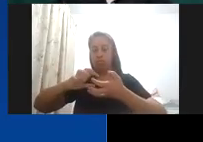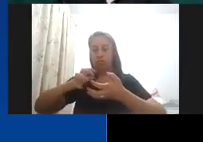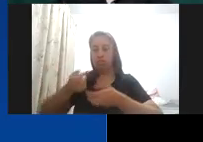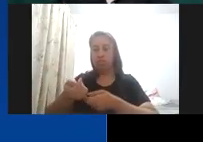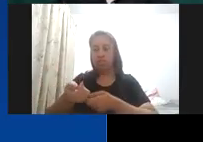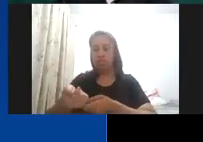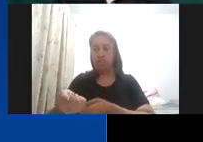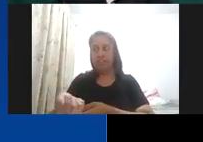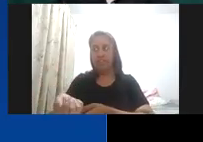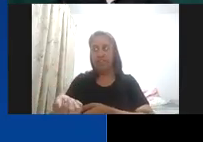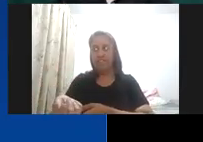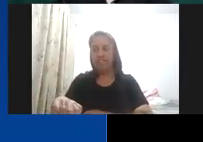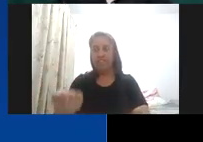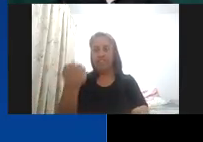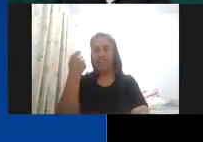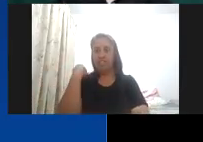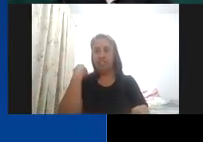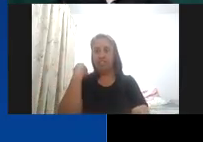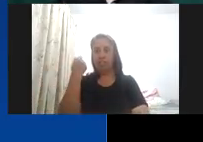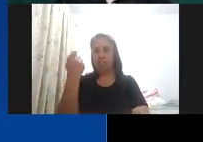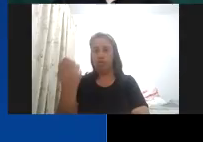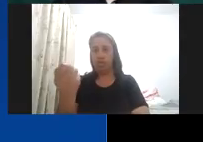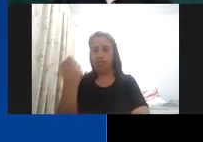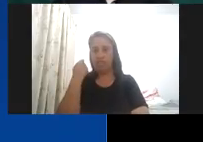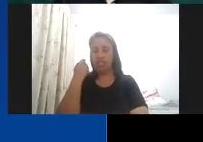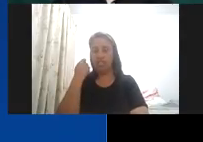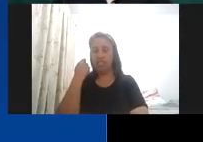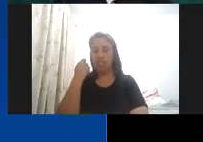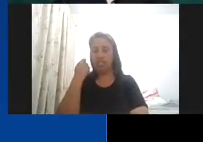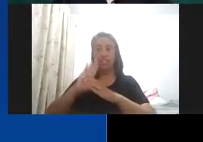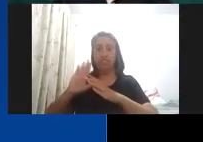região cervical alta, tá?